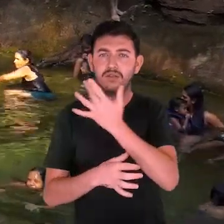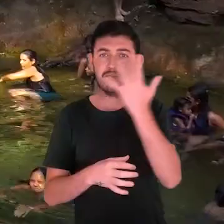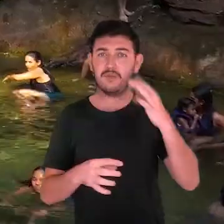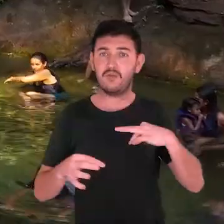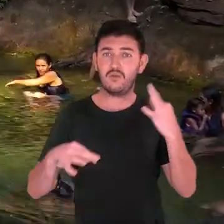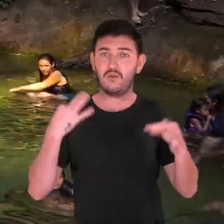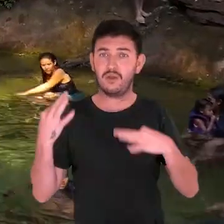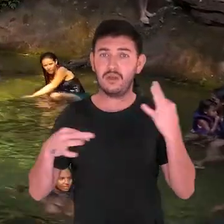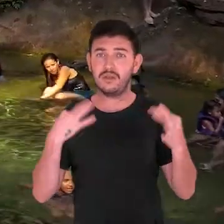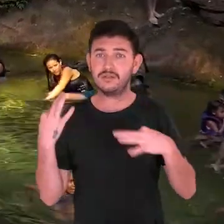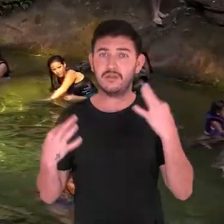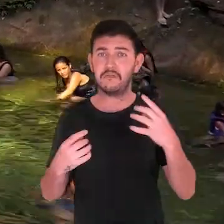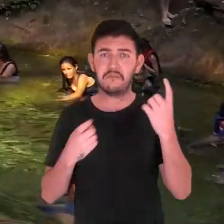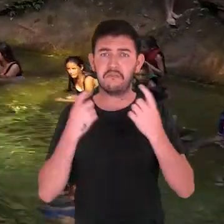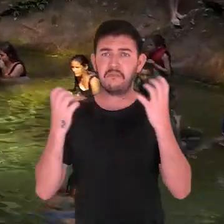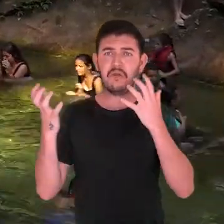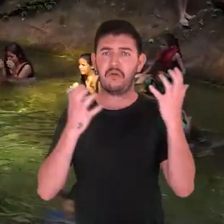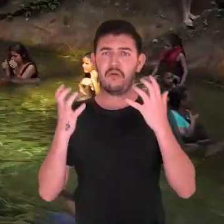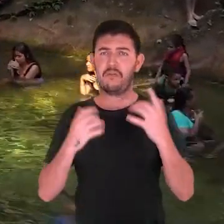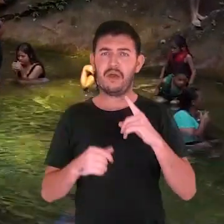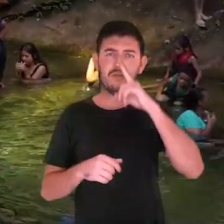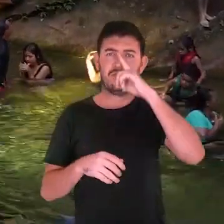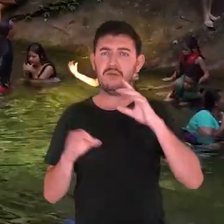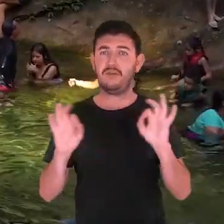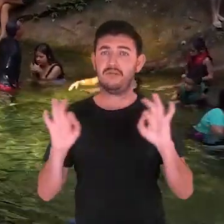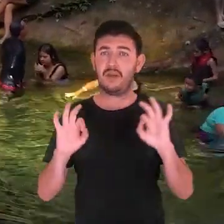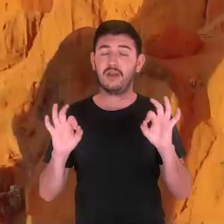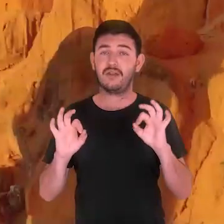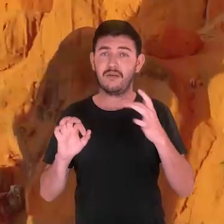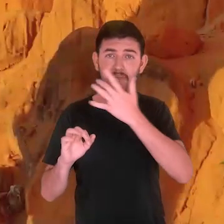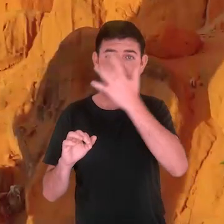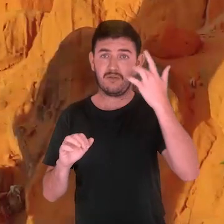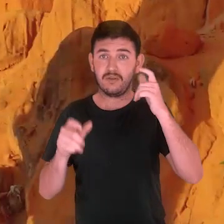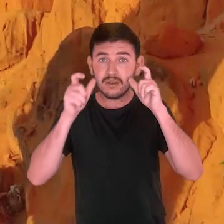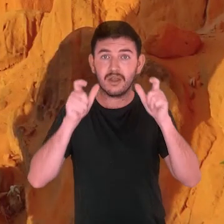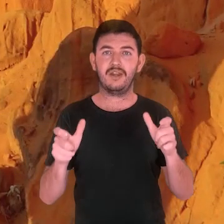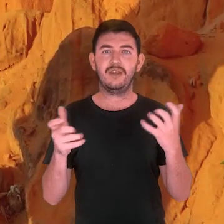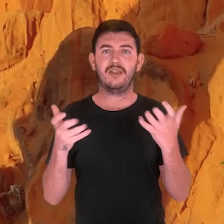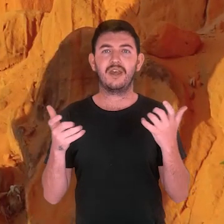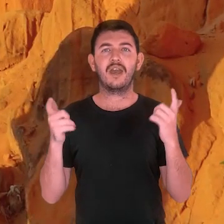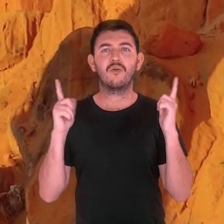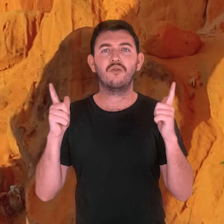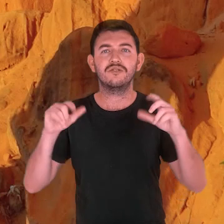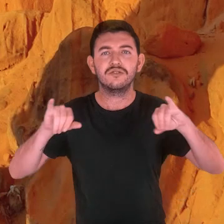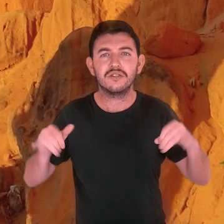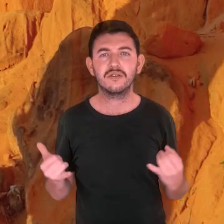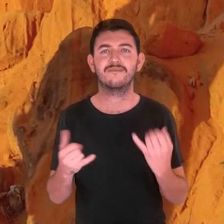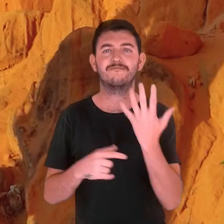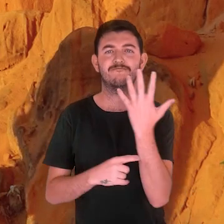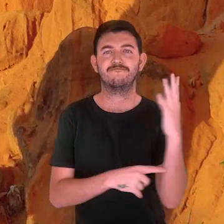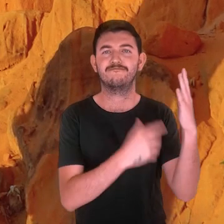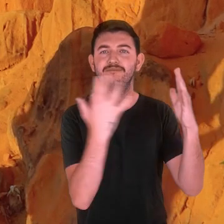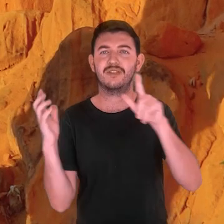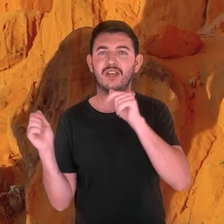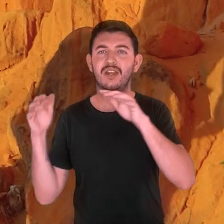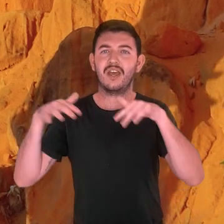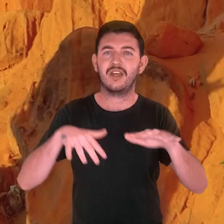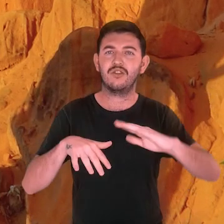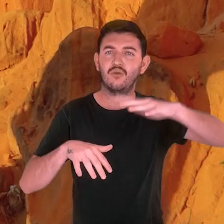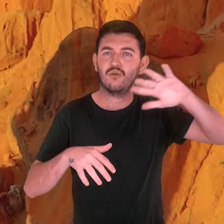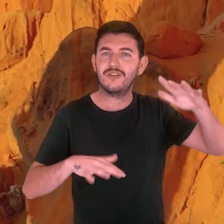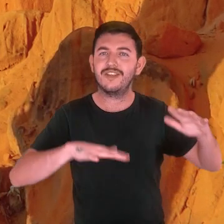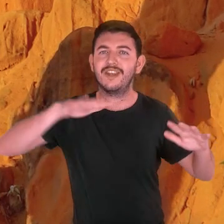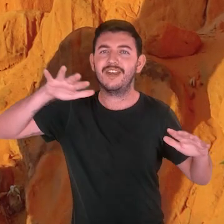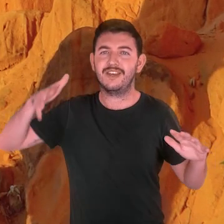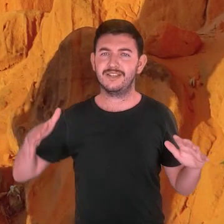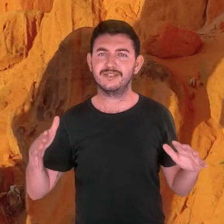do turista, do usuário que vem aqui e que não está preocupado com isso, né? Ele está preocupado em curtir, né, essa natureza, esse